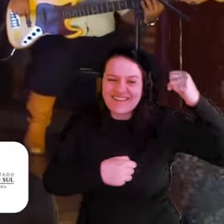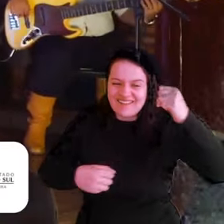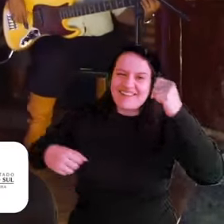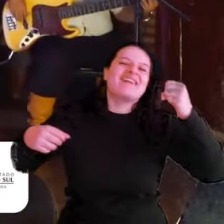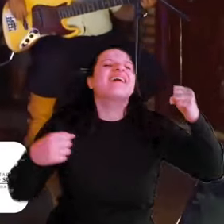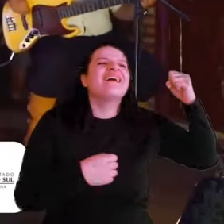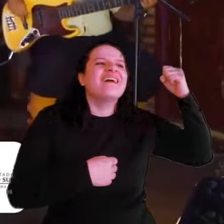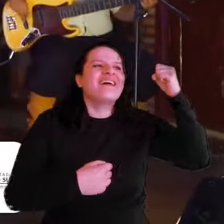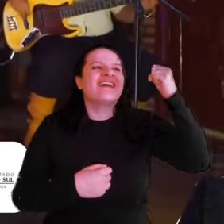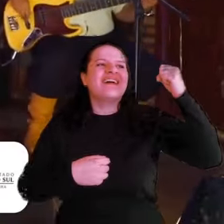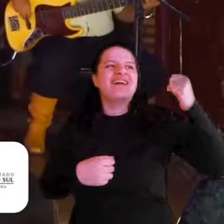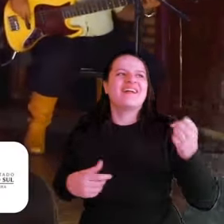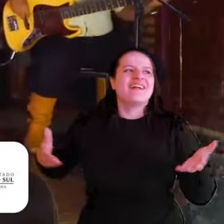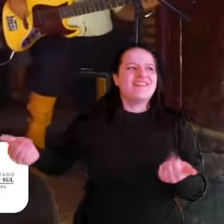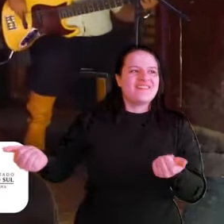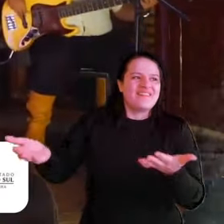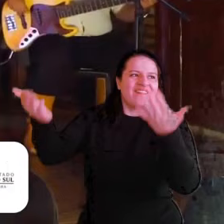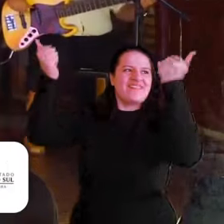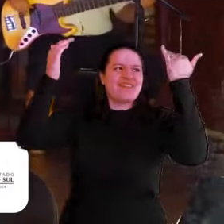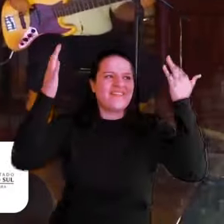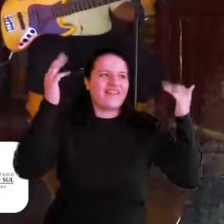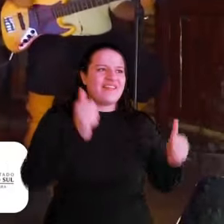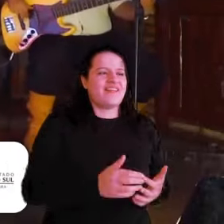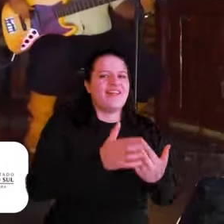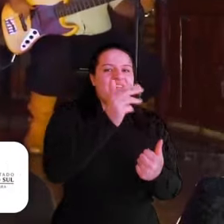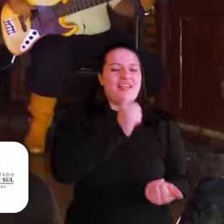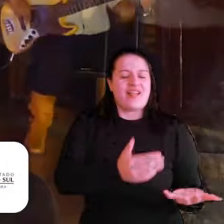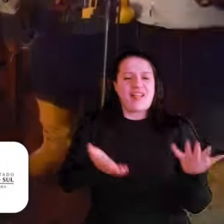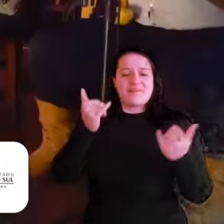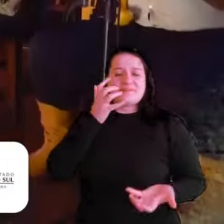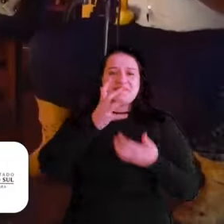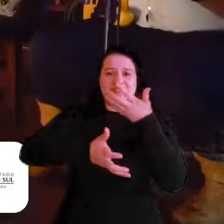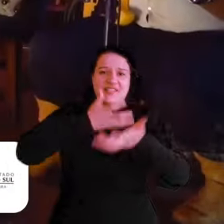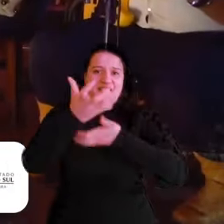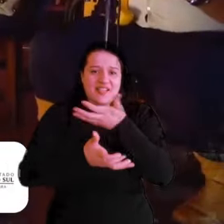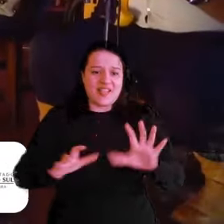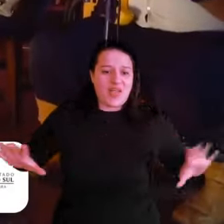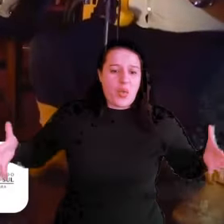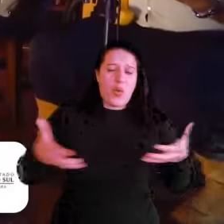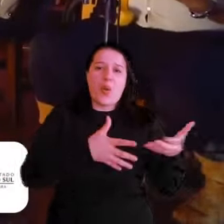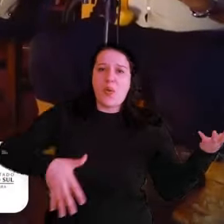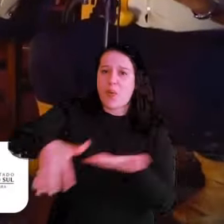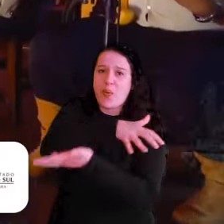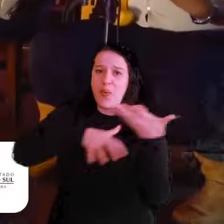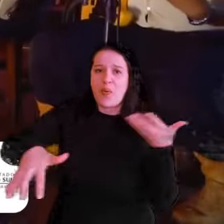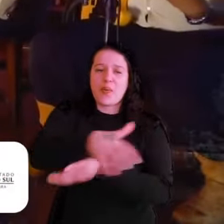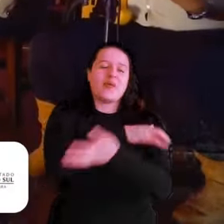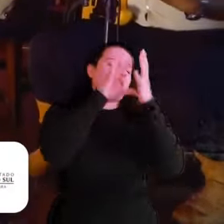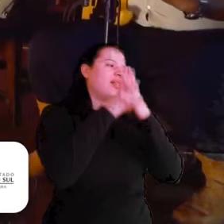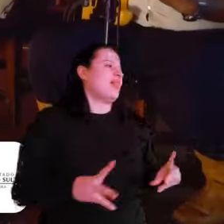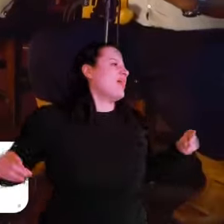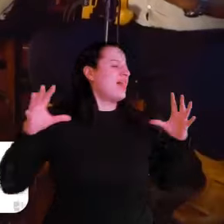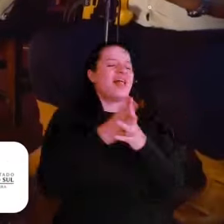índio flor de fandangueiro. Vamos que a bailanta é bem campeira, é ter um bueno e o surungo tá formado. Eu